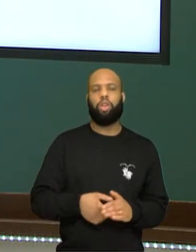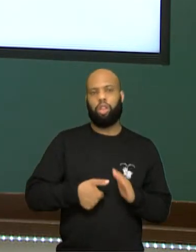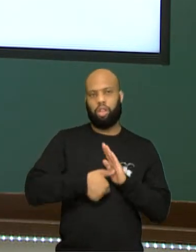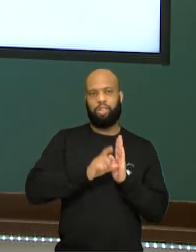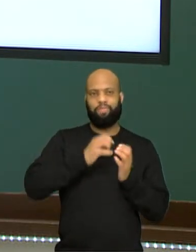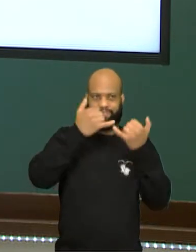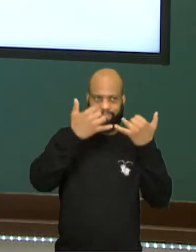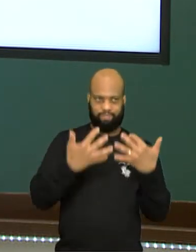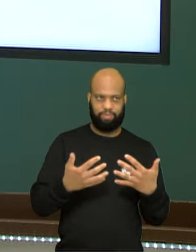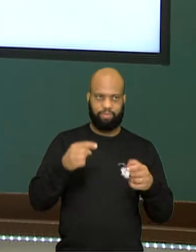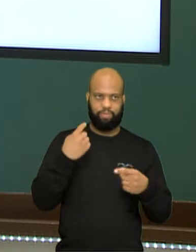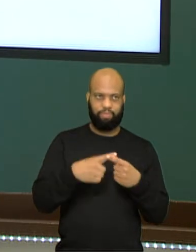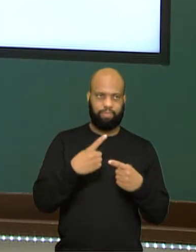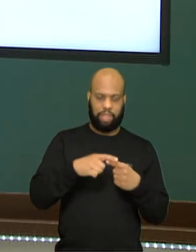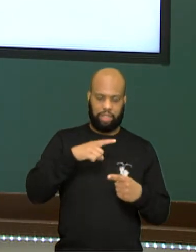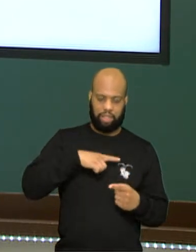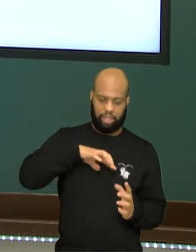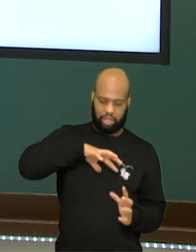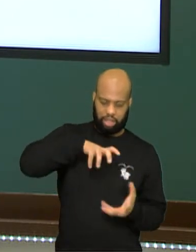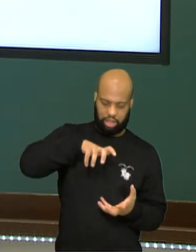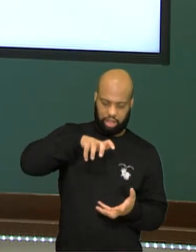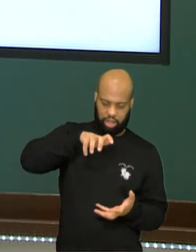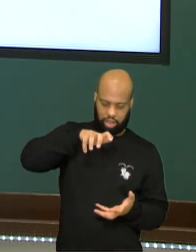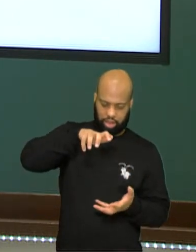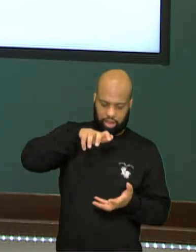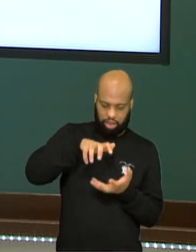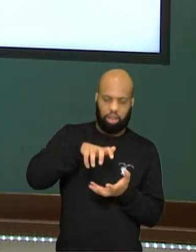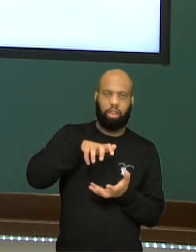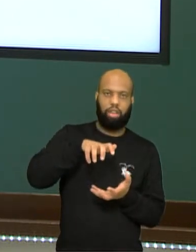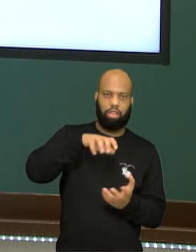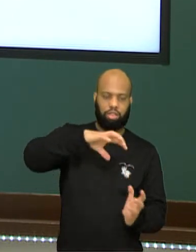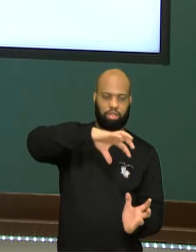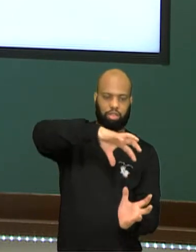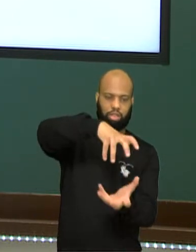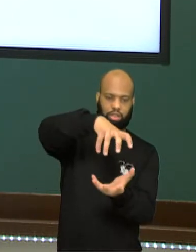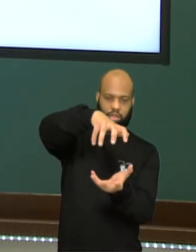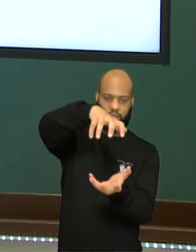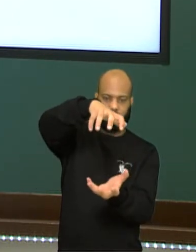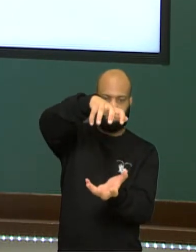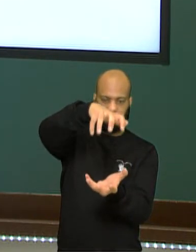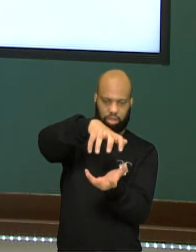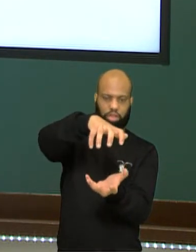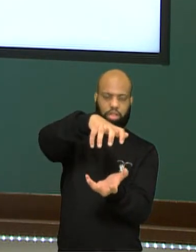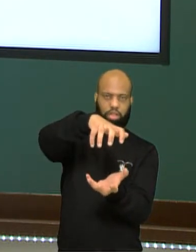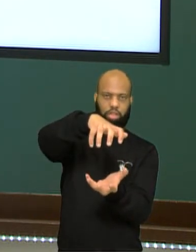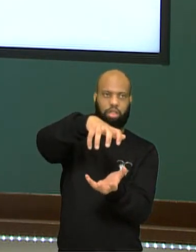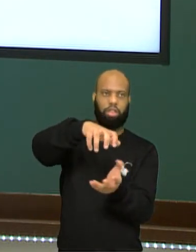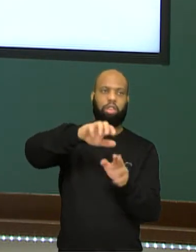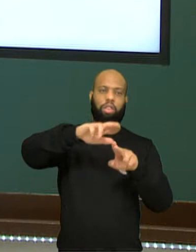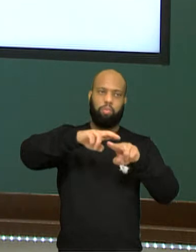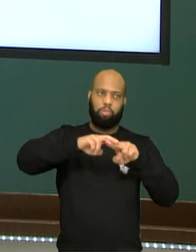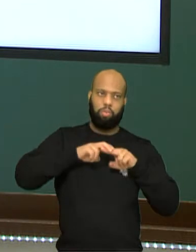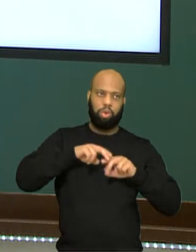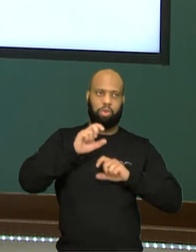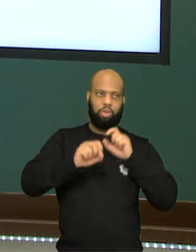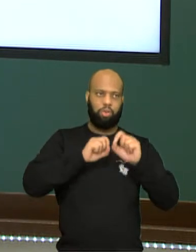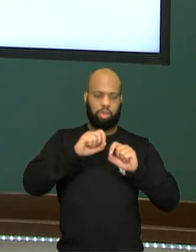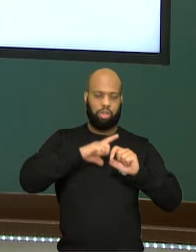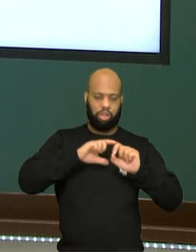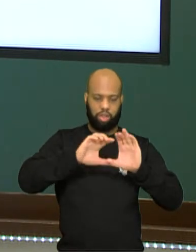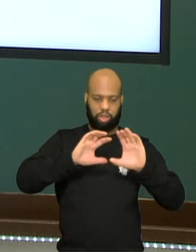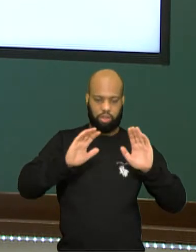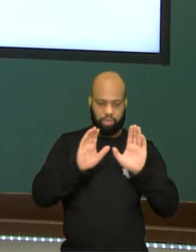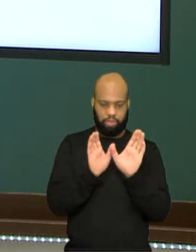falei para vocês no caso da terra um achatamento nesses dois polos para quem não consegui localizar e por causa achatamento